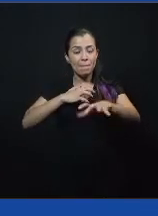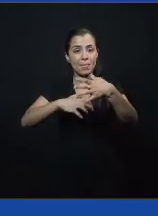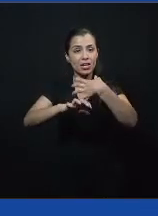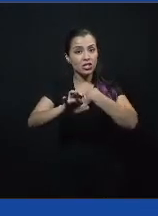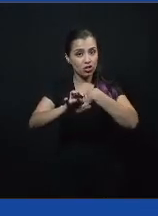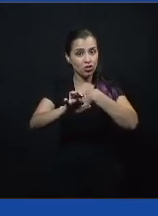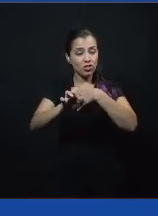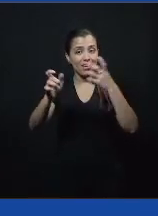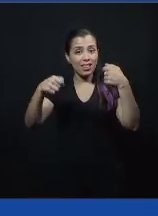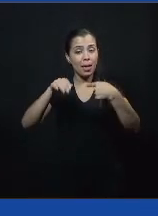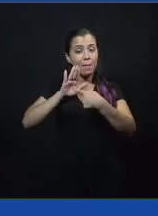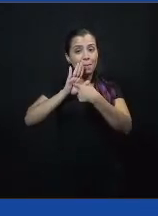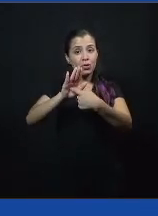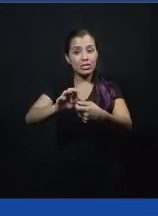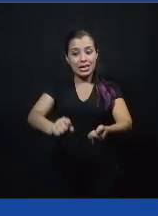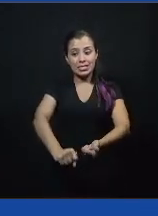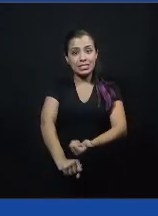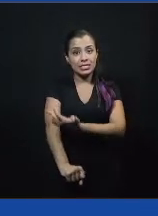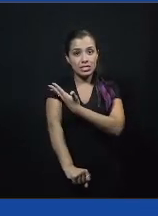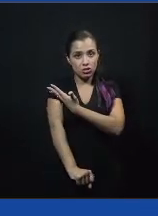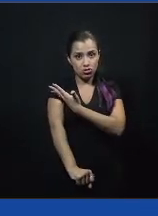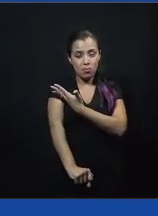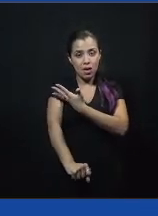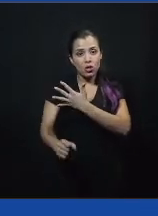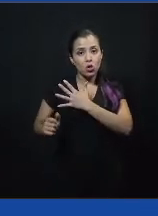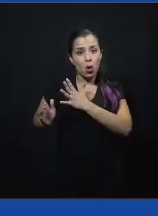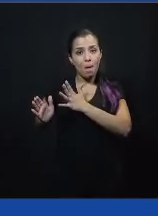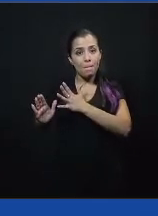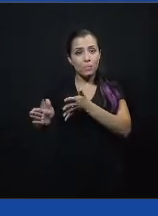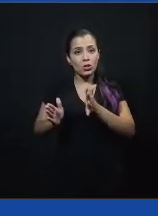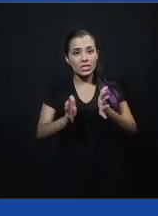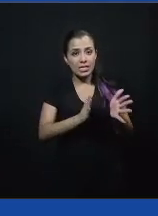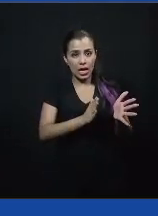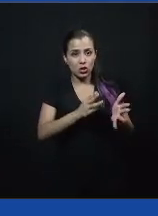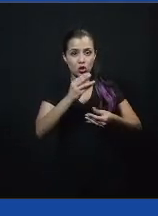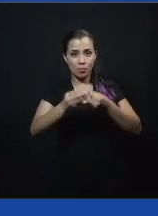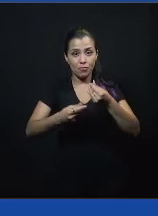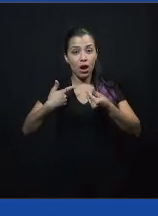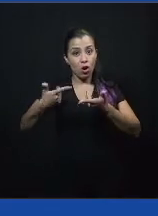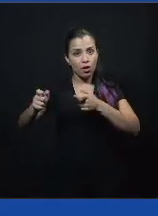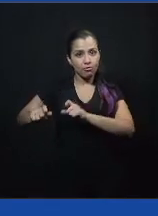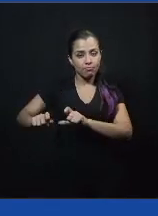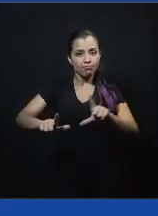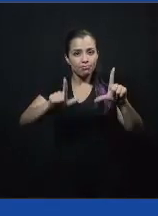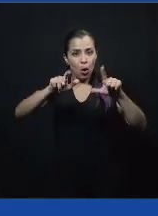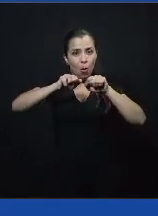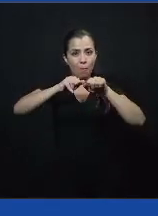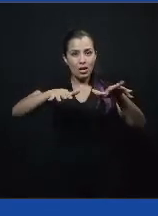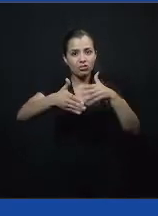mostrar mais sente memso como eu fui todos os processos Vou compartilhar que agora com vocês